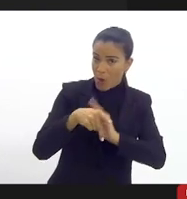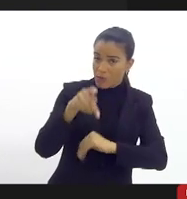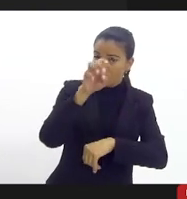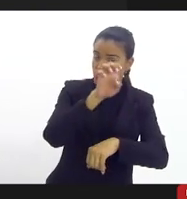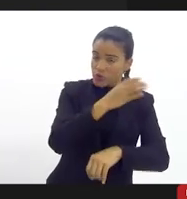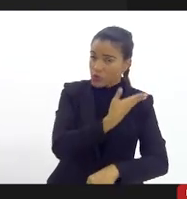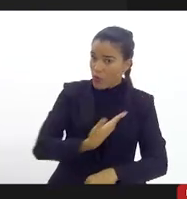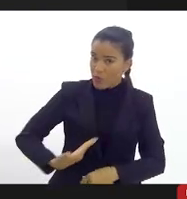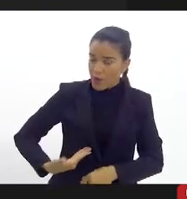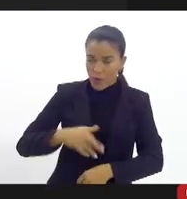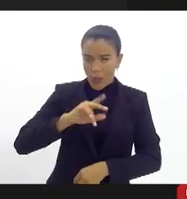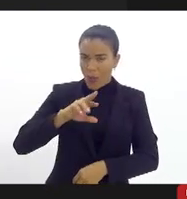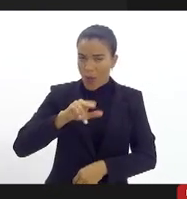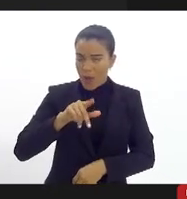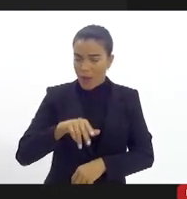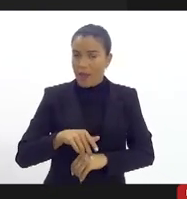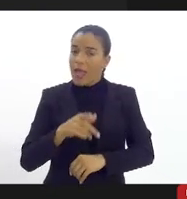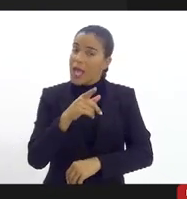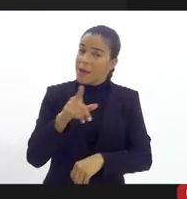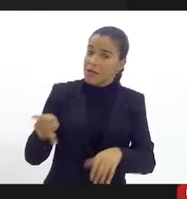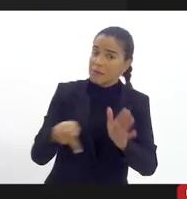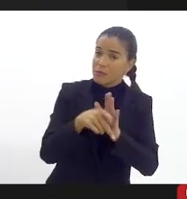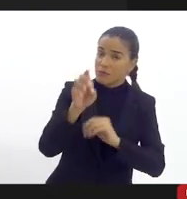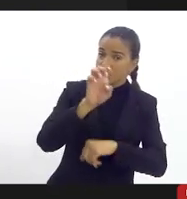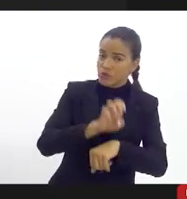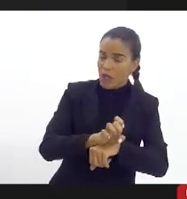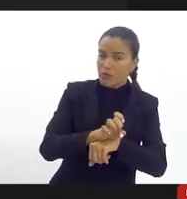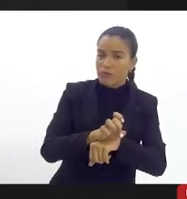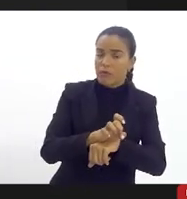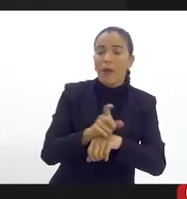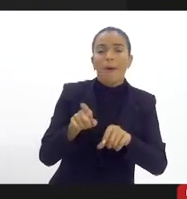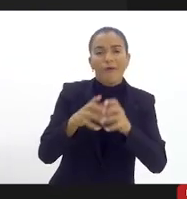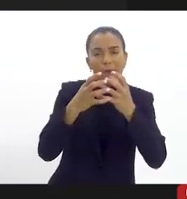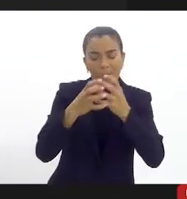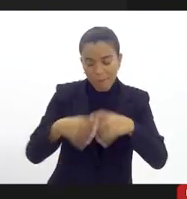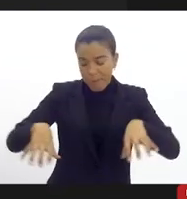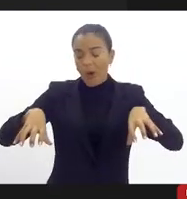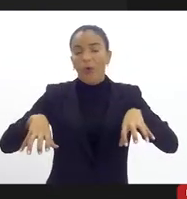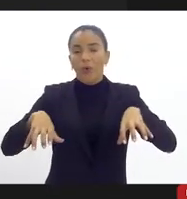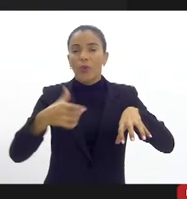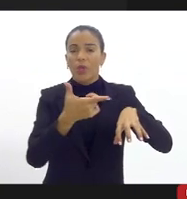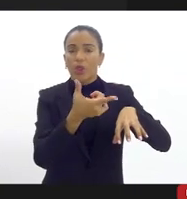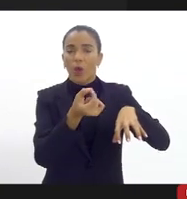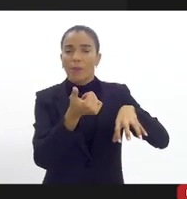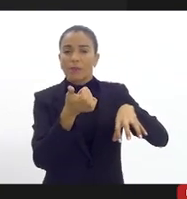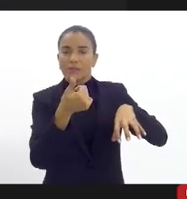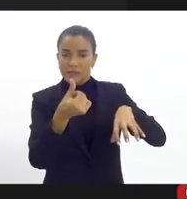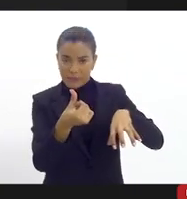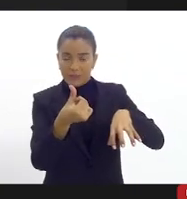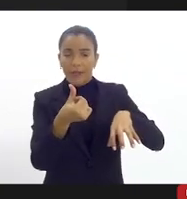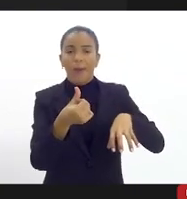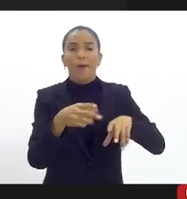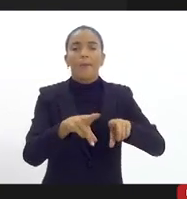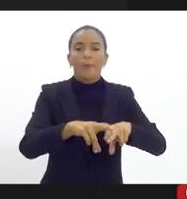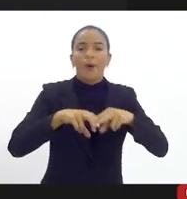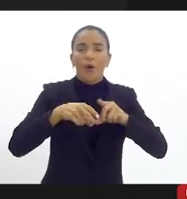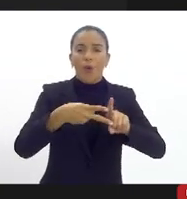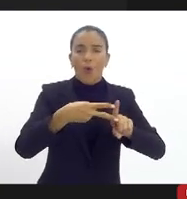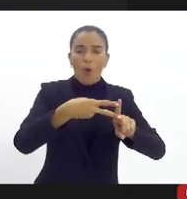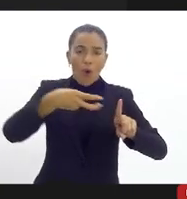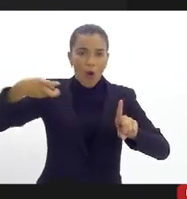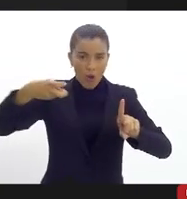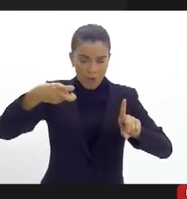e esse Fórum de estado ele foi desconstituído em 2016 depois do golpe de estado